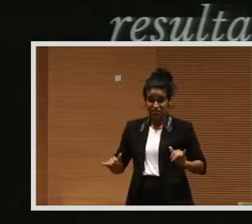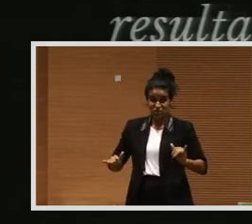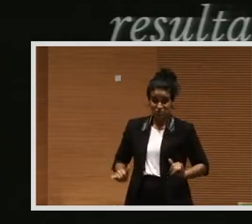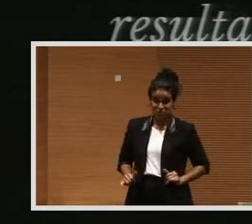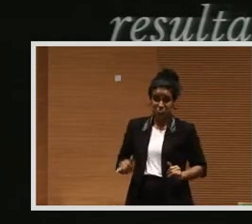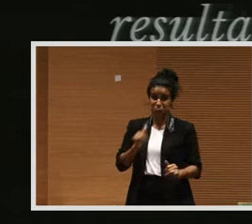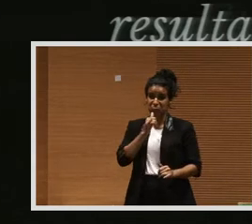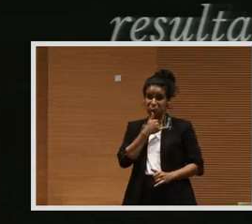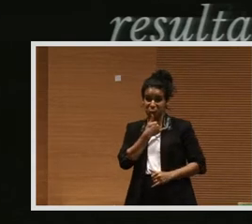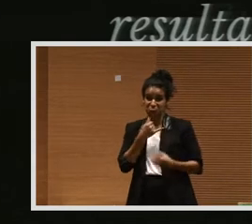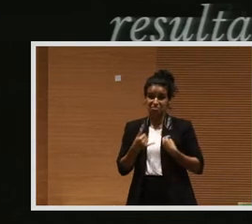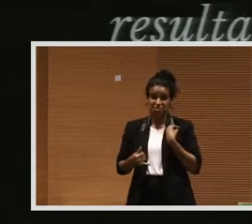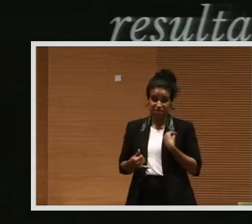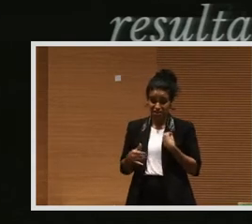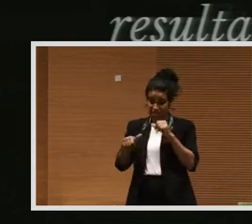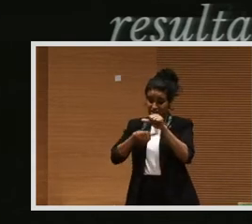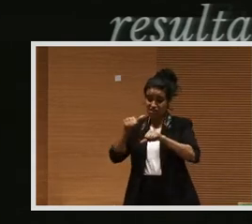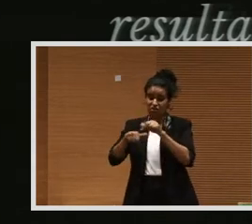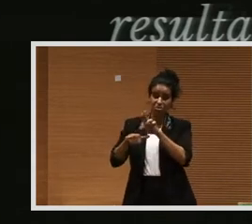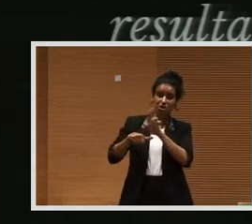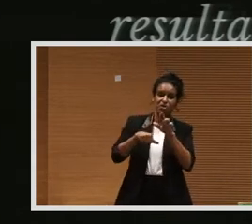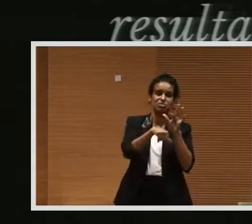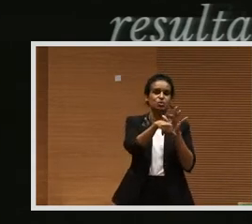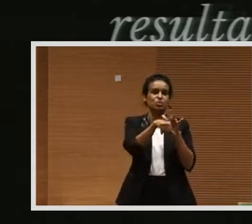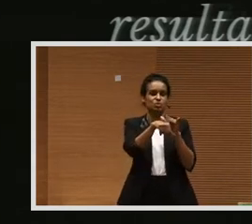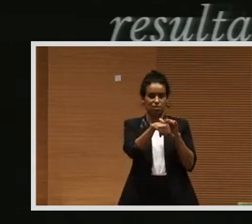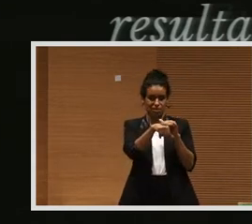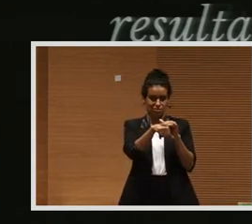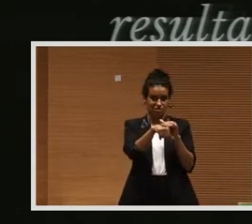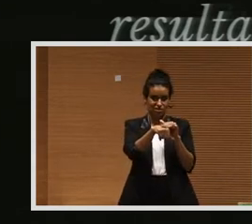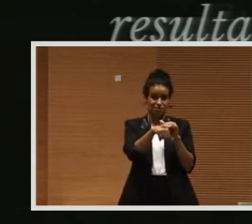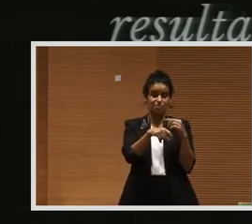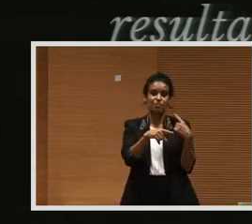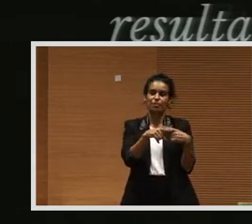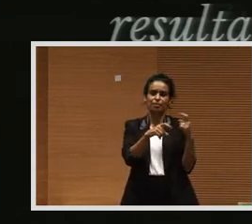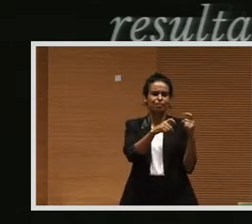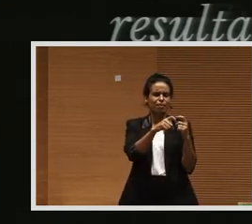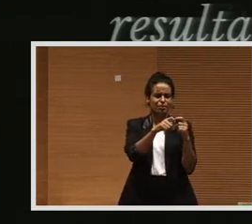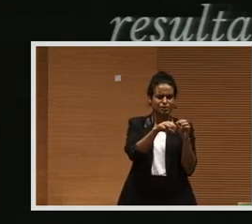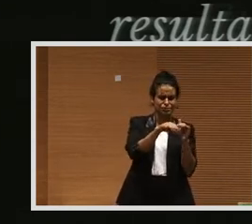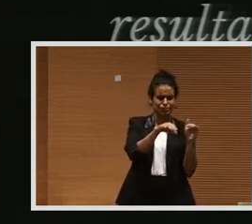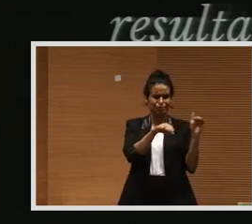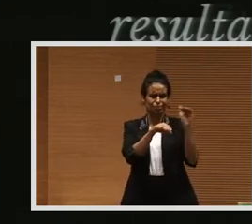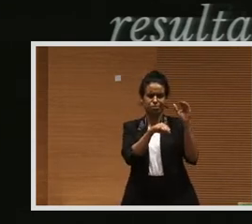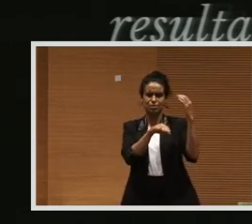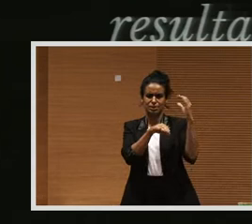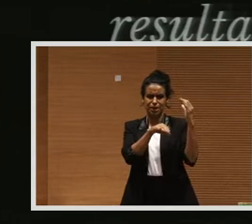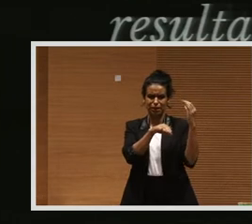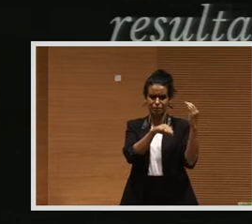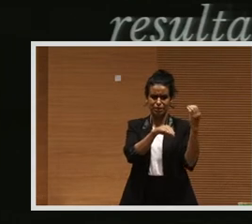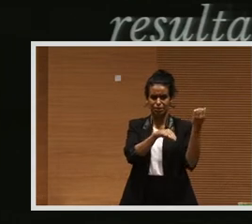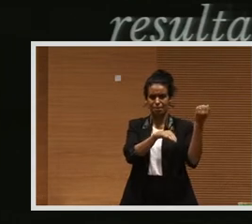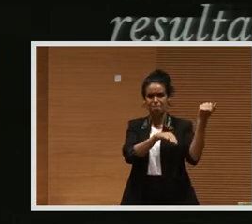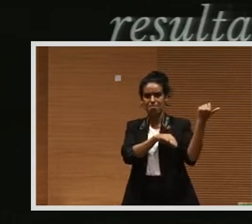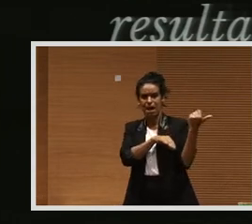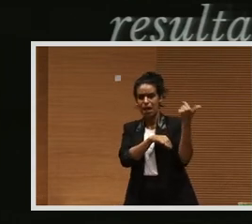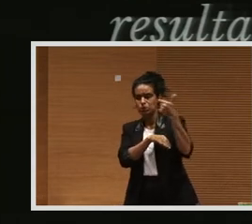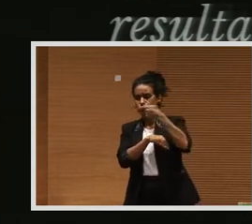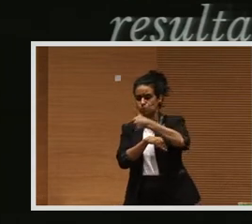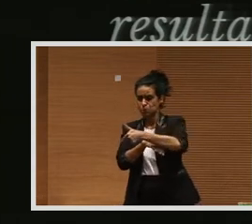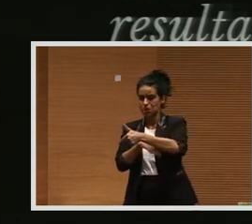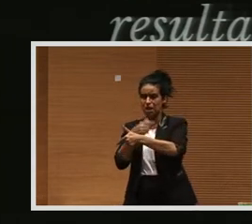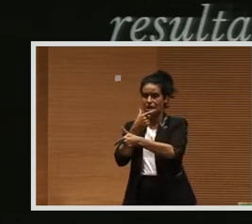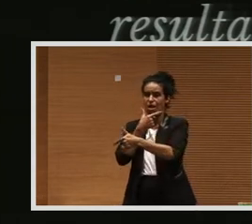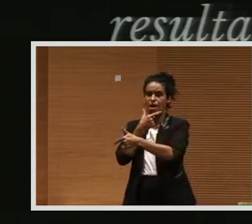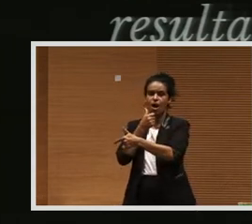E como a medicina busca uma autoridade sobre as pessoas, não só sobre as que estão doentes, mas sobre pessoas que ainda